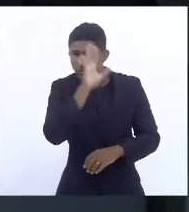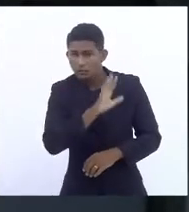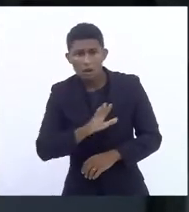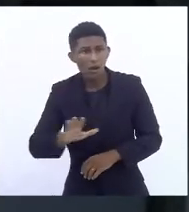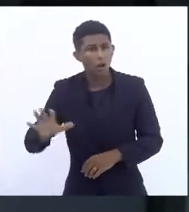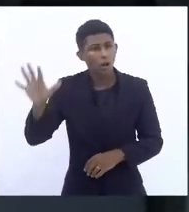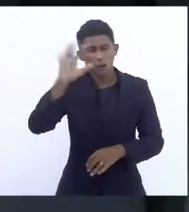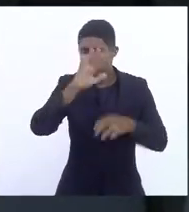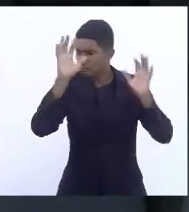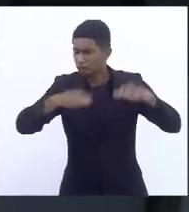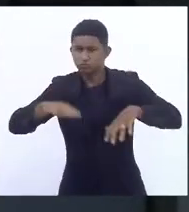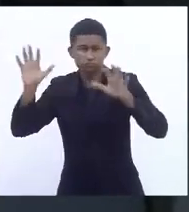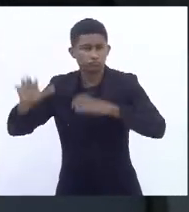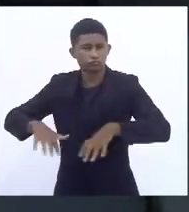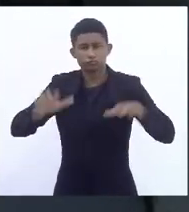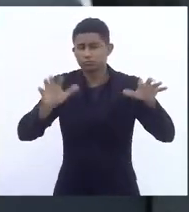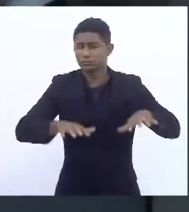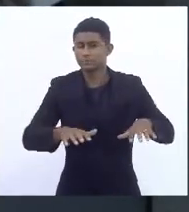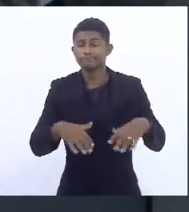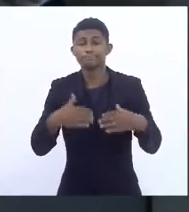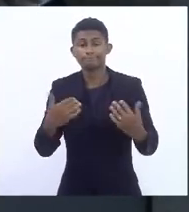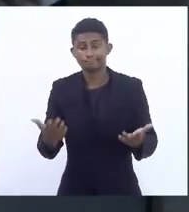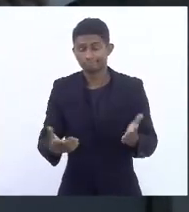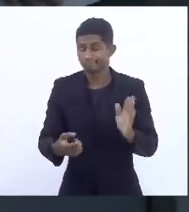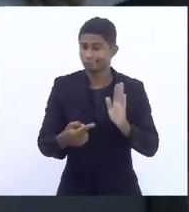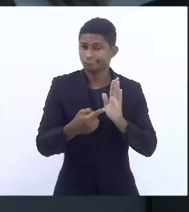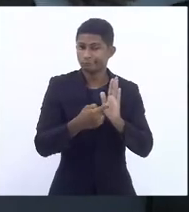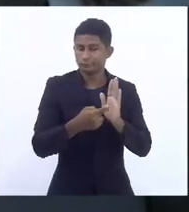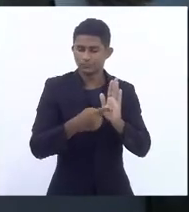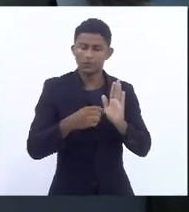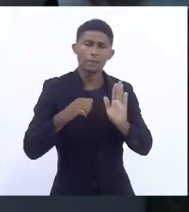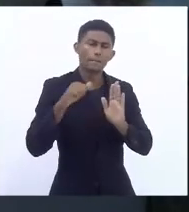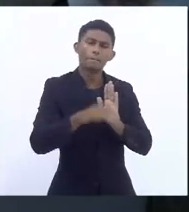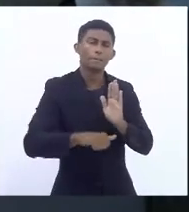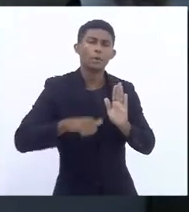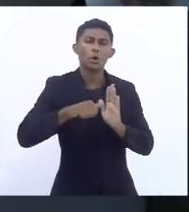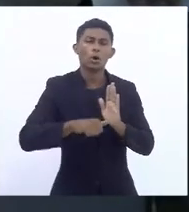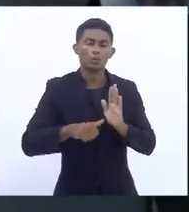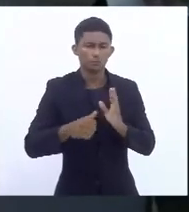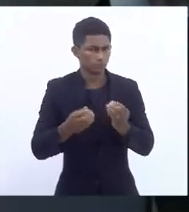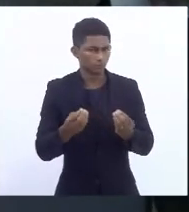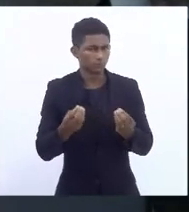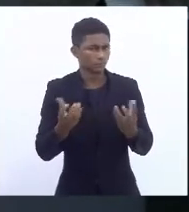editou esse convênio exatamente para que haja